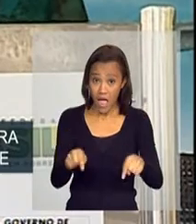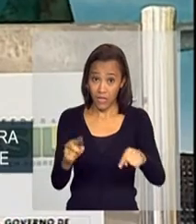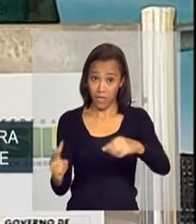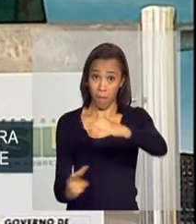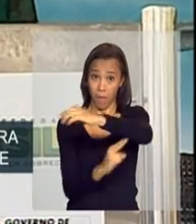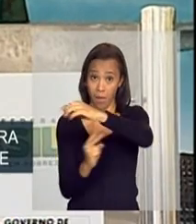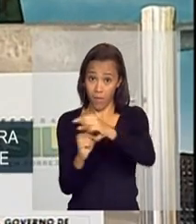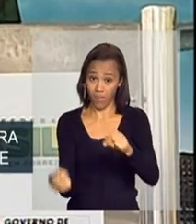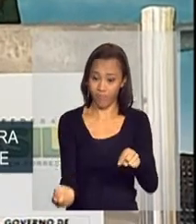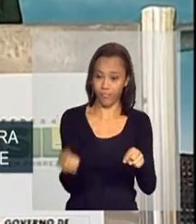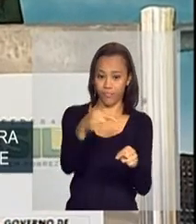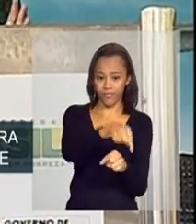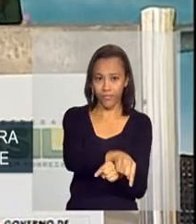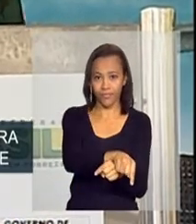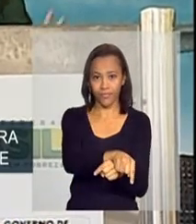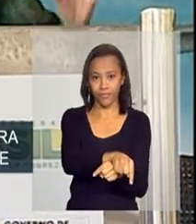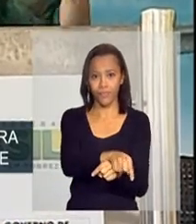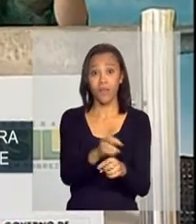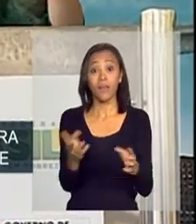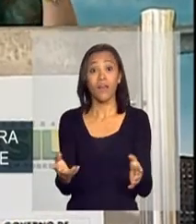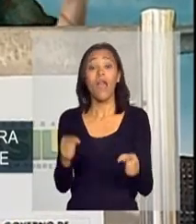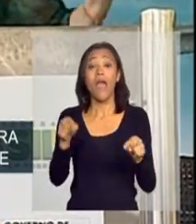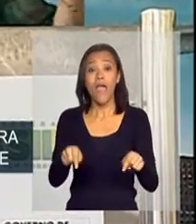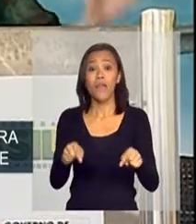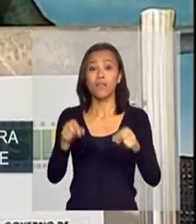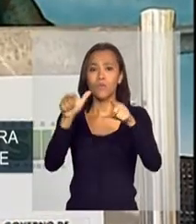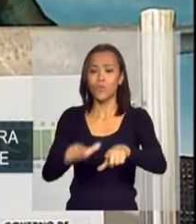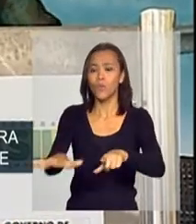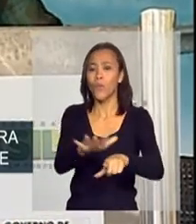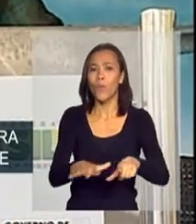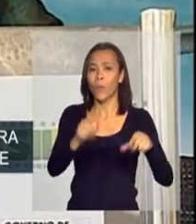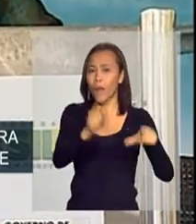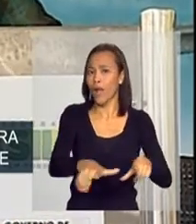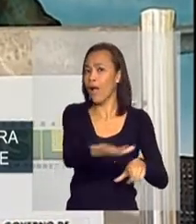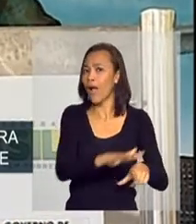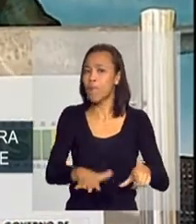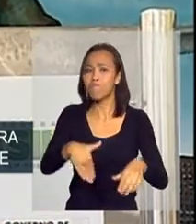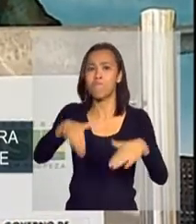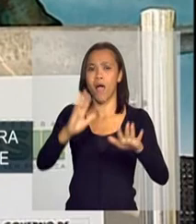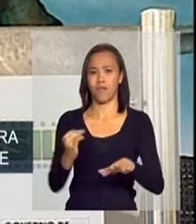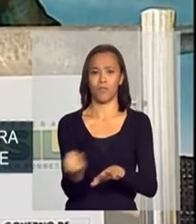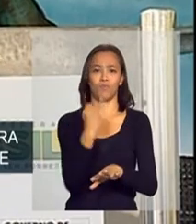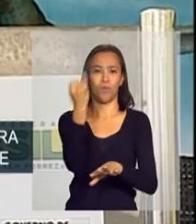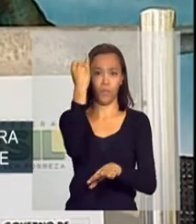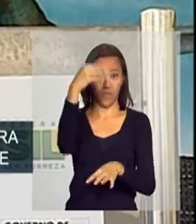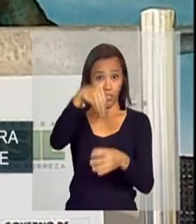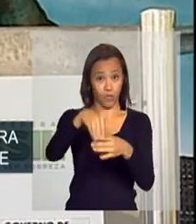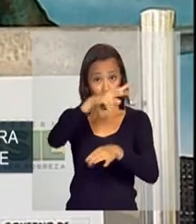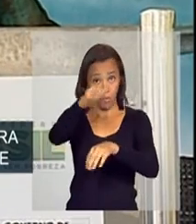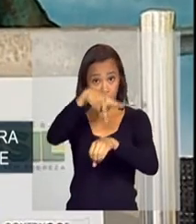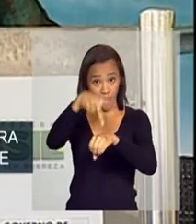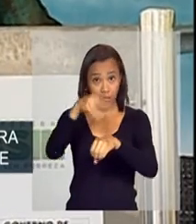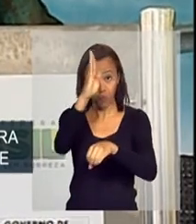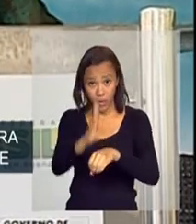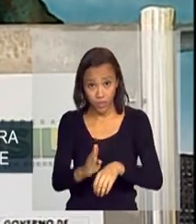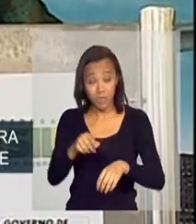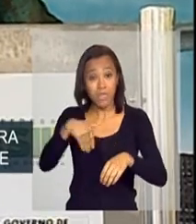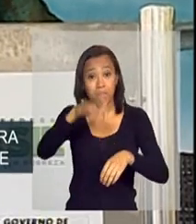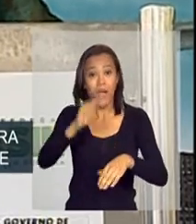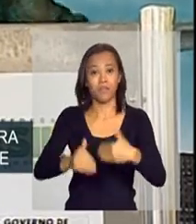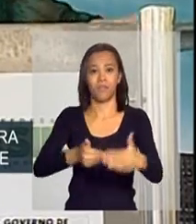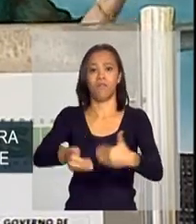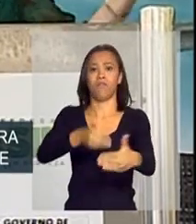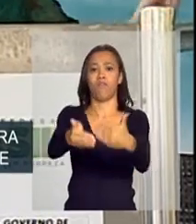como brasileiros, a uma das regiões mais importantes do Brasil, uma das regiões que mais